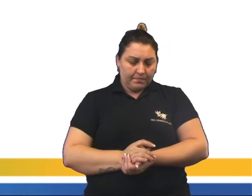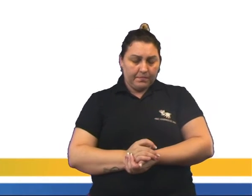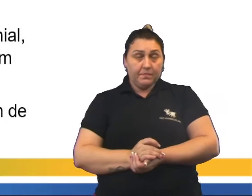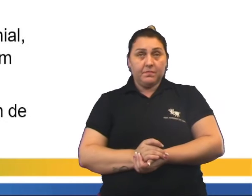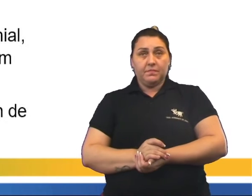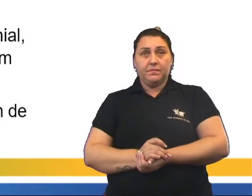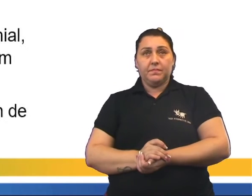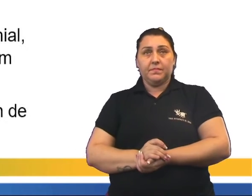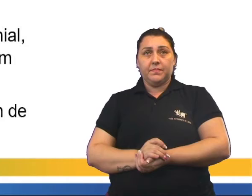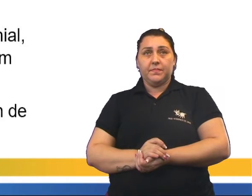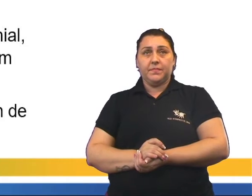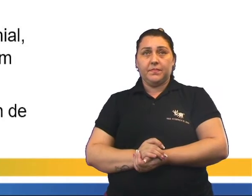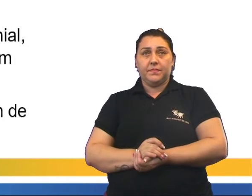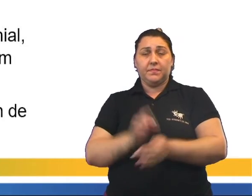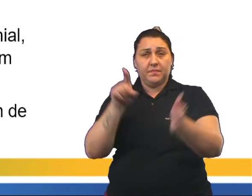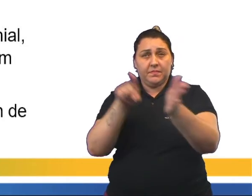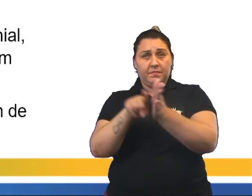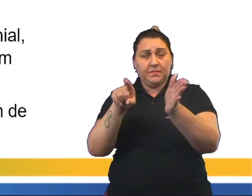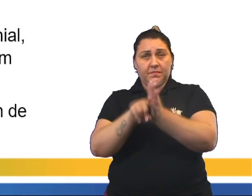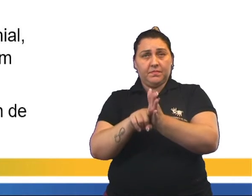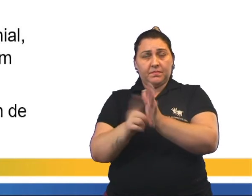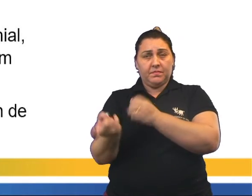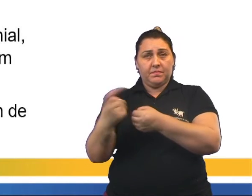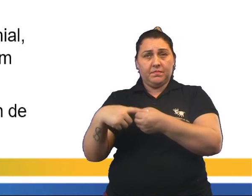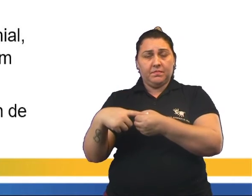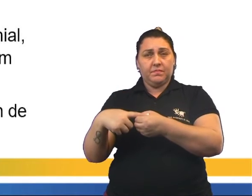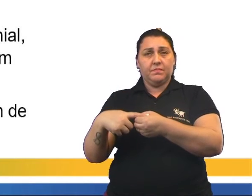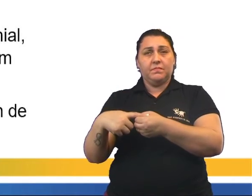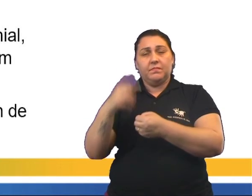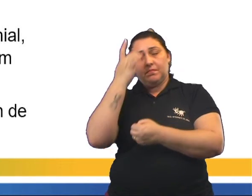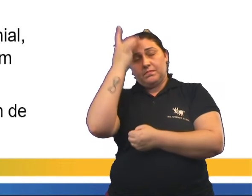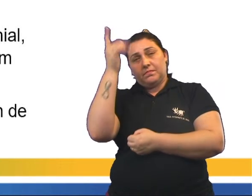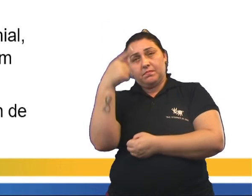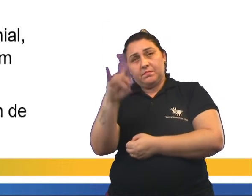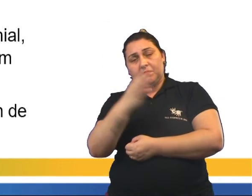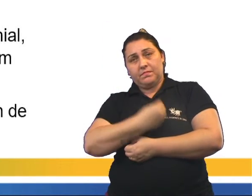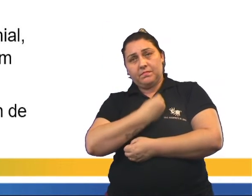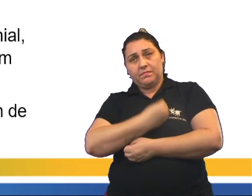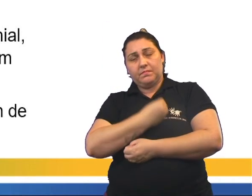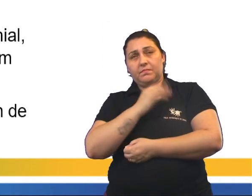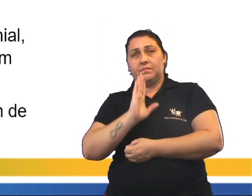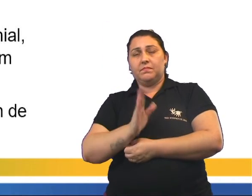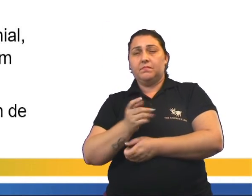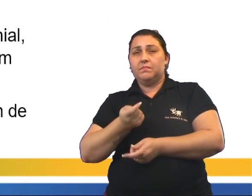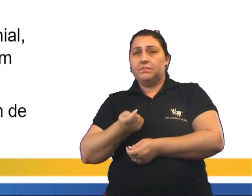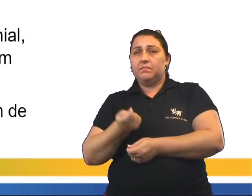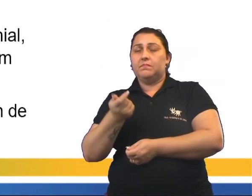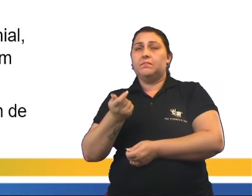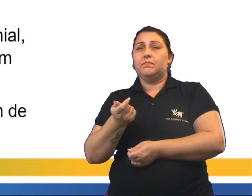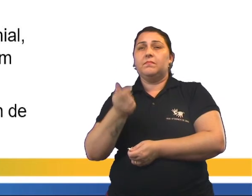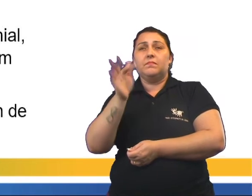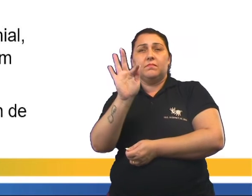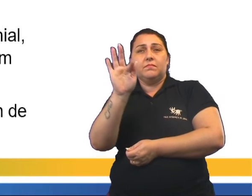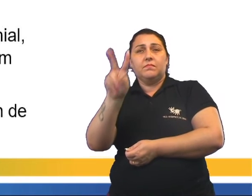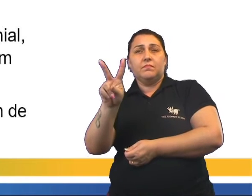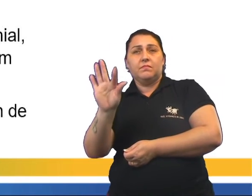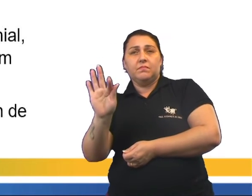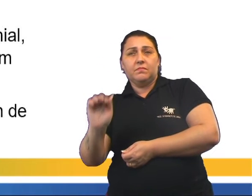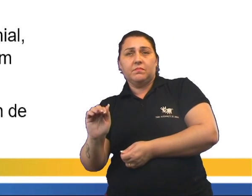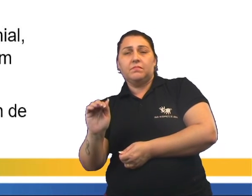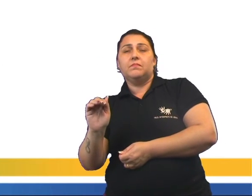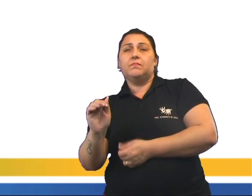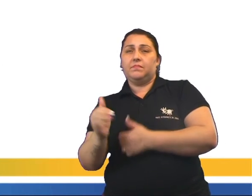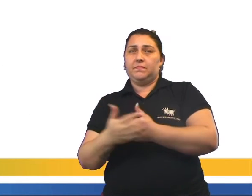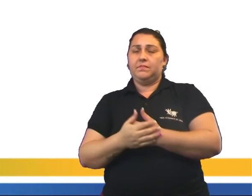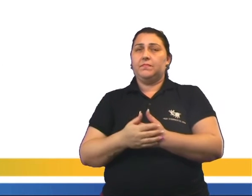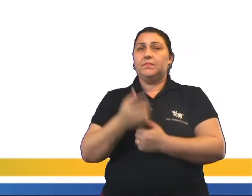Quando você pega esse tipo de questões, como essa aqui, ó, que eu vou voltar, para facilitar a sua vida, eu já dou essa dica. Você já vai colocando F ou V aí do ladinho,